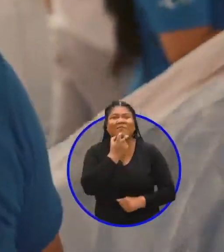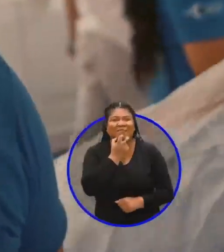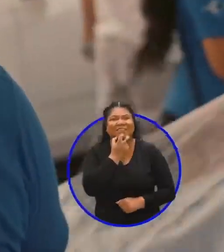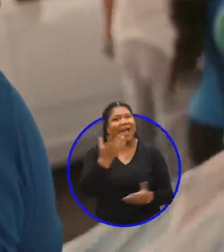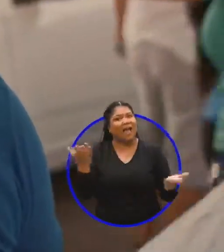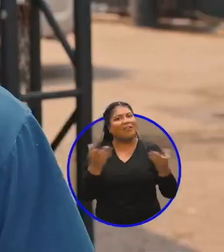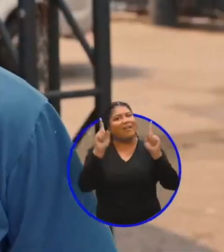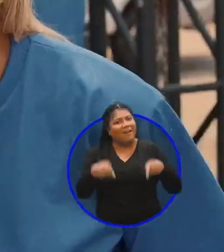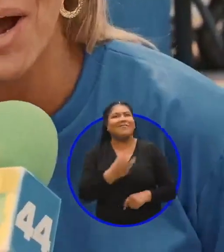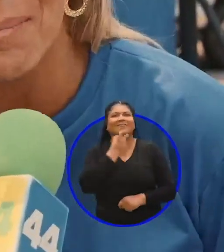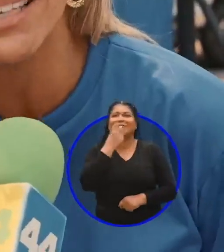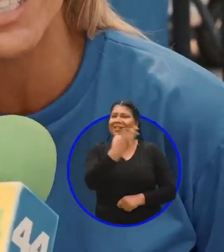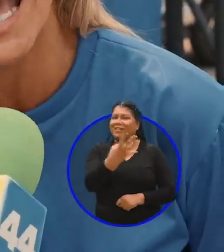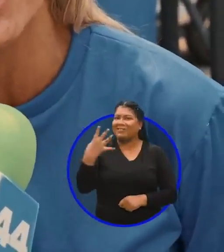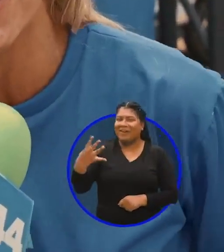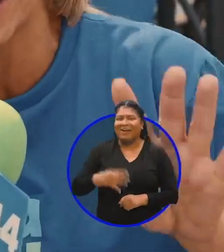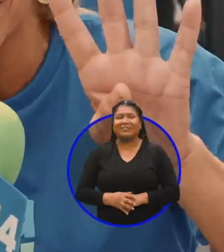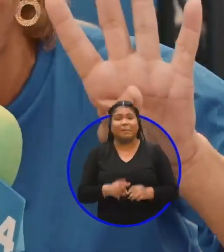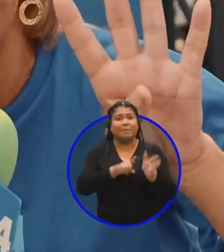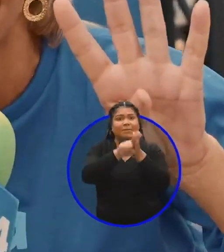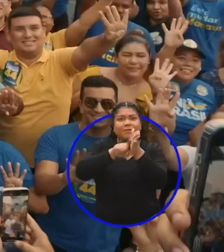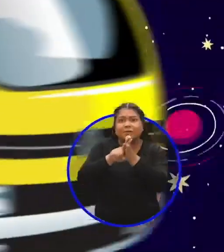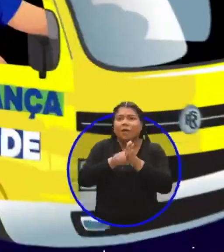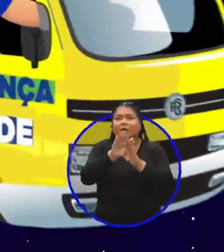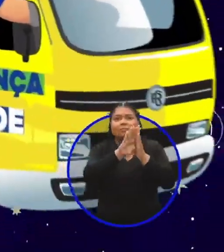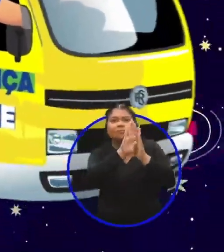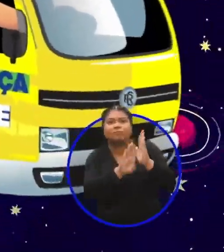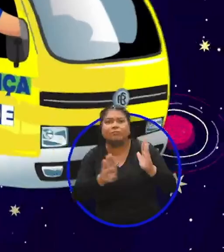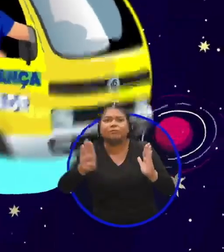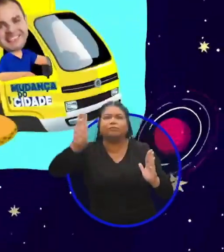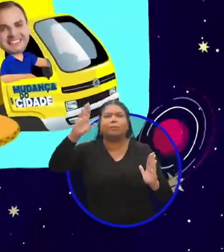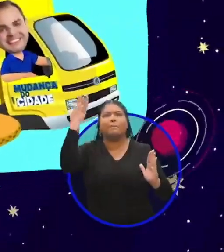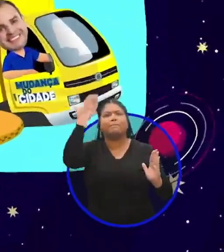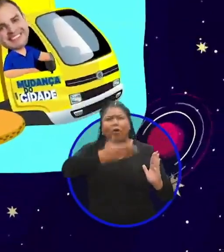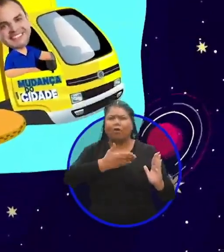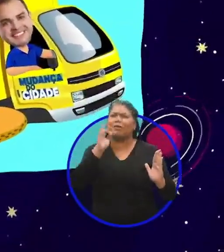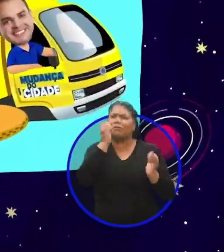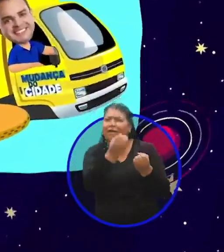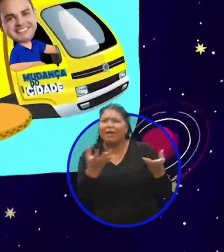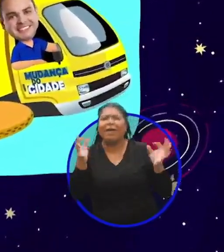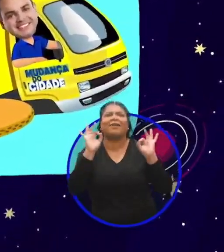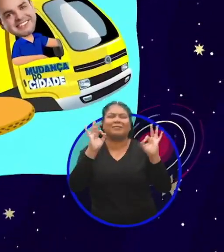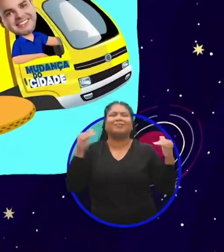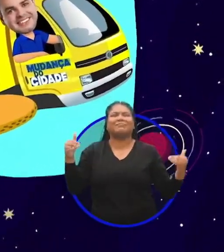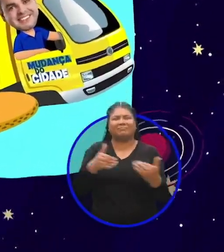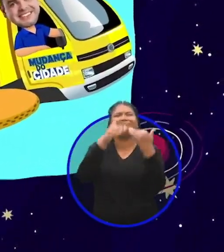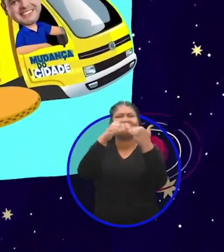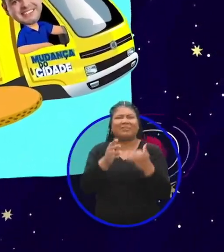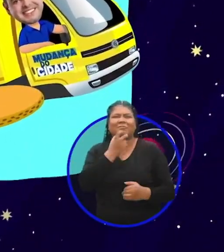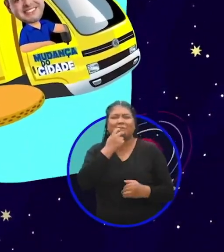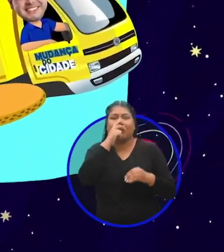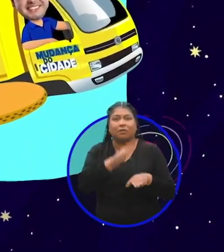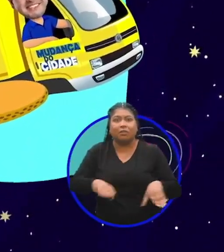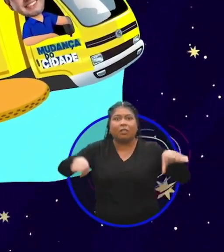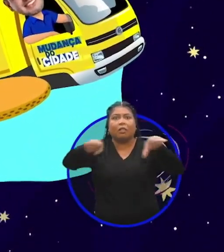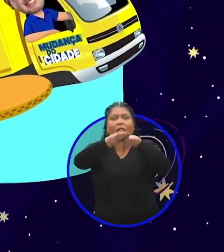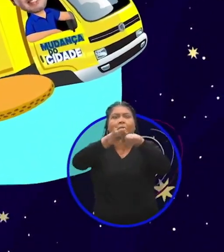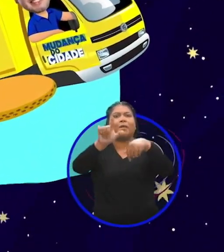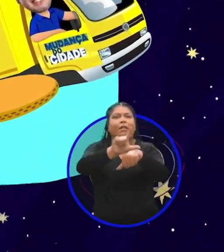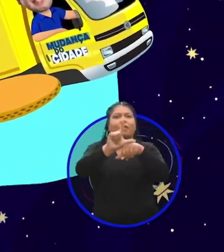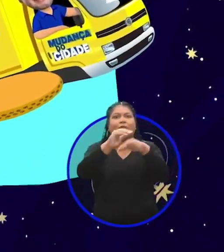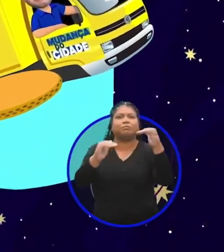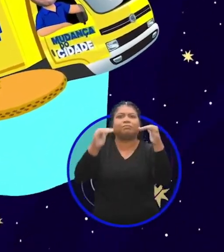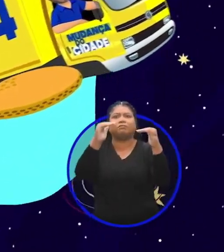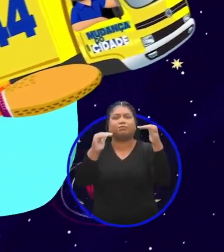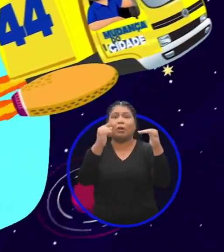com Roberto Cidade. Agora é Roberto Cidade 44. E as pesquisas já confirmam o que a gente vê na rua. Cidade empata na